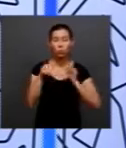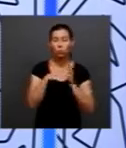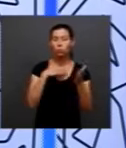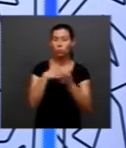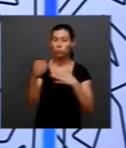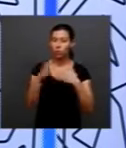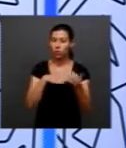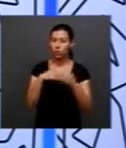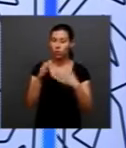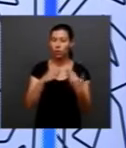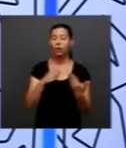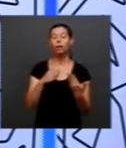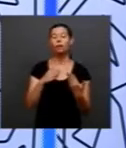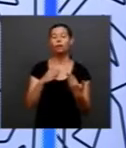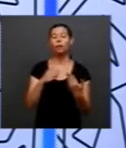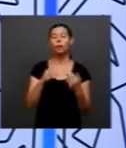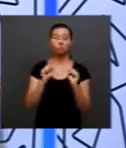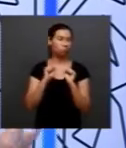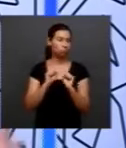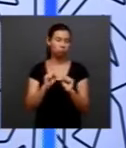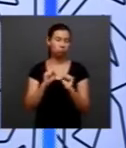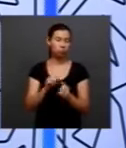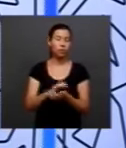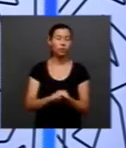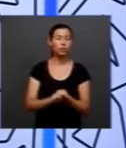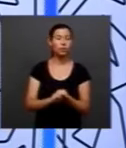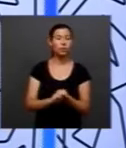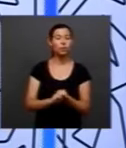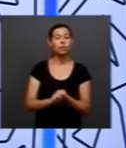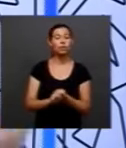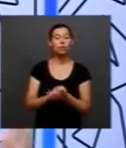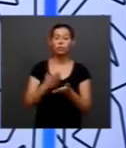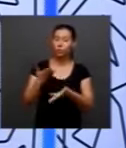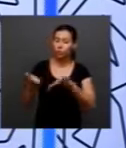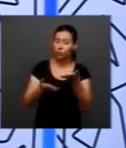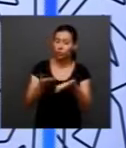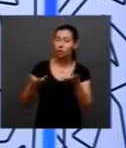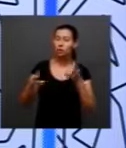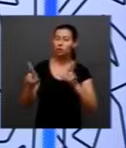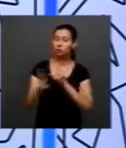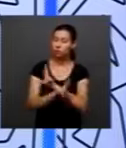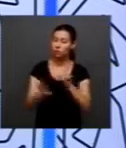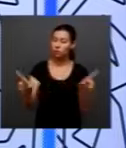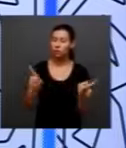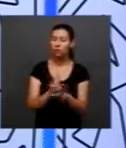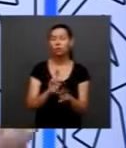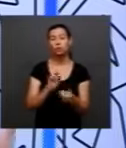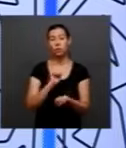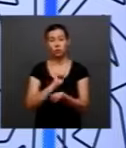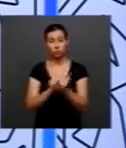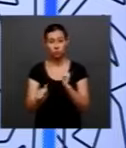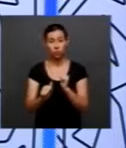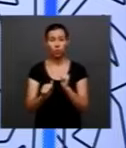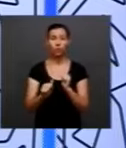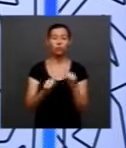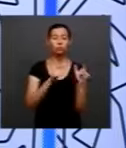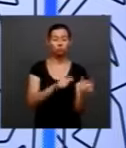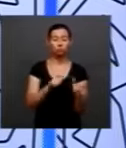a repensar as nossas práticas de cuidado, de relação entre as pessoas no esporte e em outras